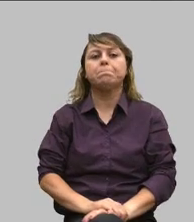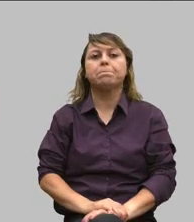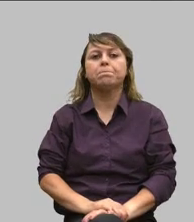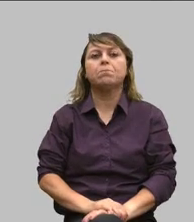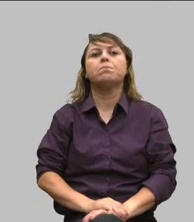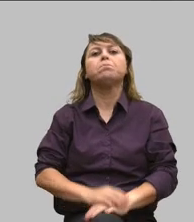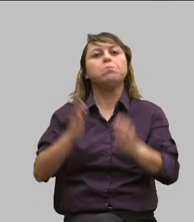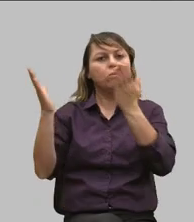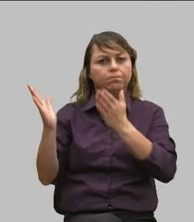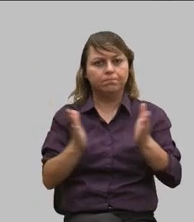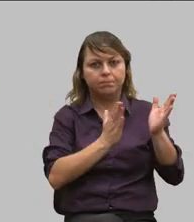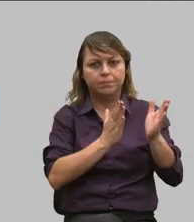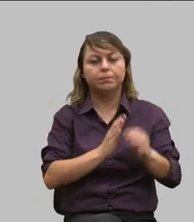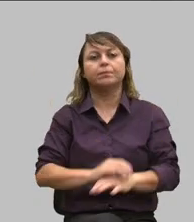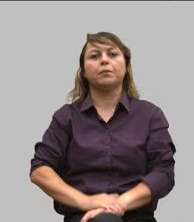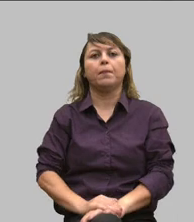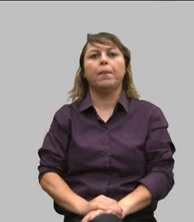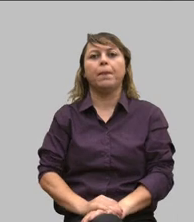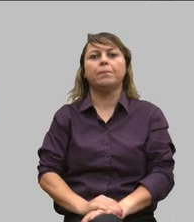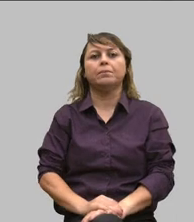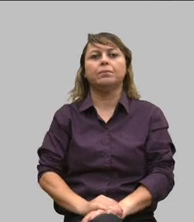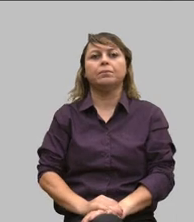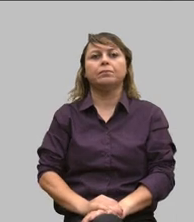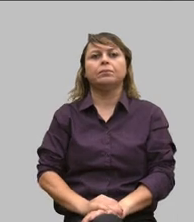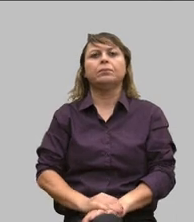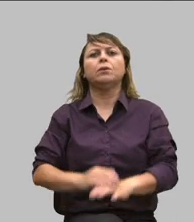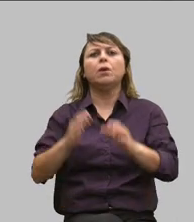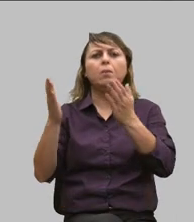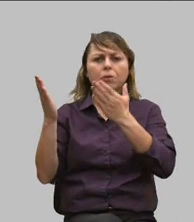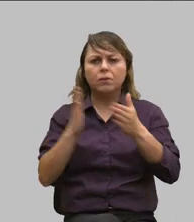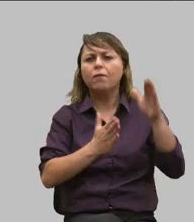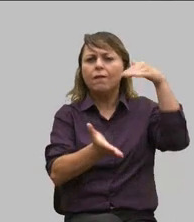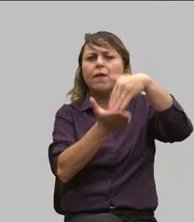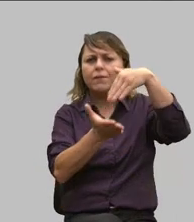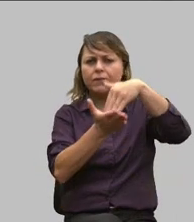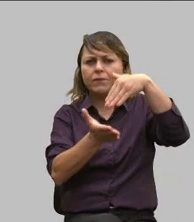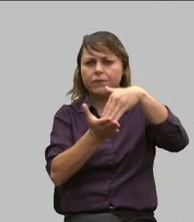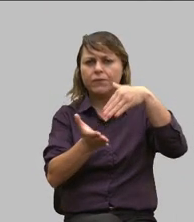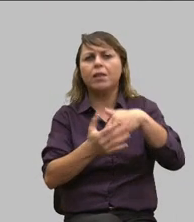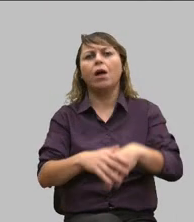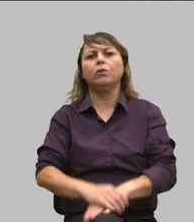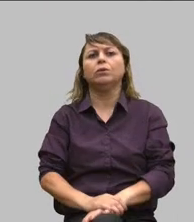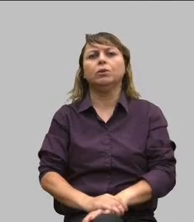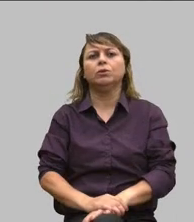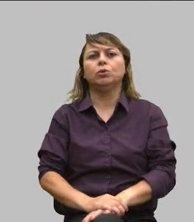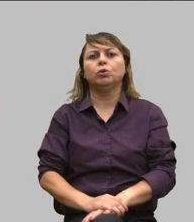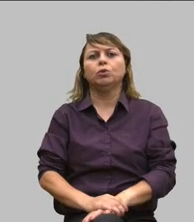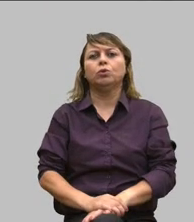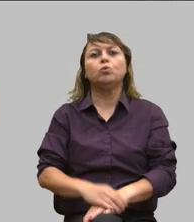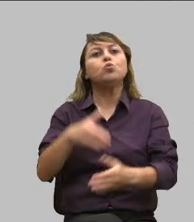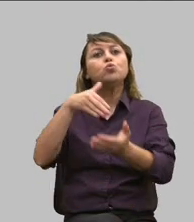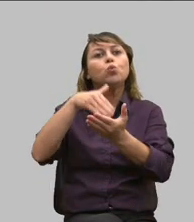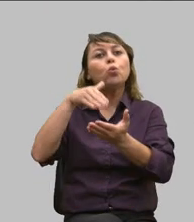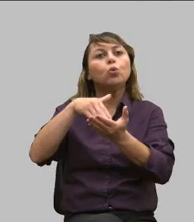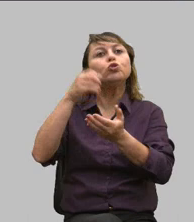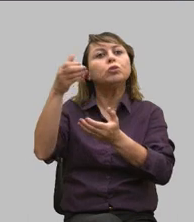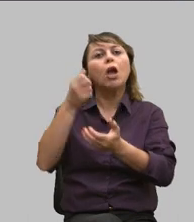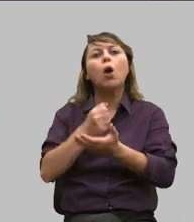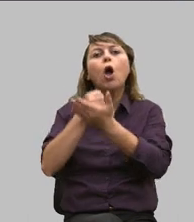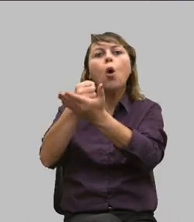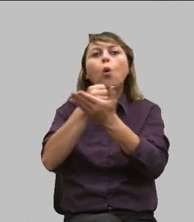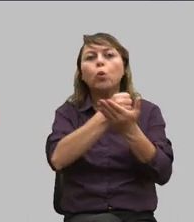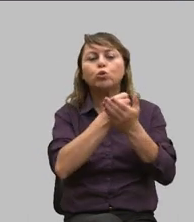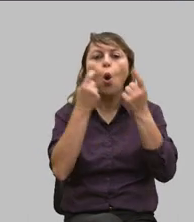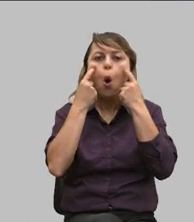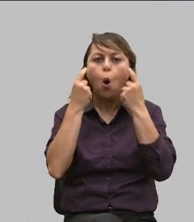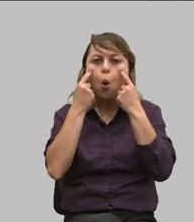passar tá pode pode passando pode ir lá no final pode ir que eu vou só falar do último que são os recursos da Saúde ocular o dia traga um pouco mais